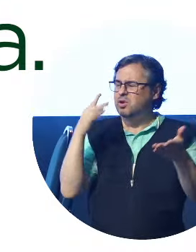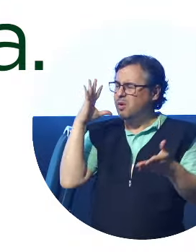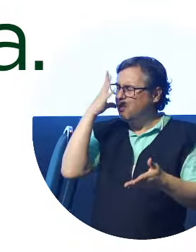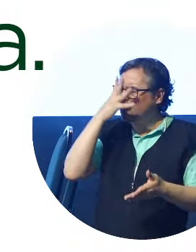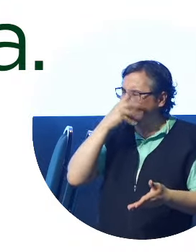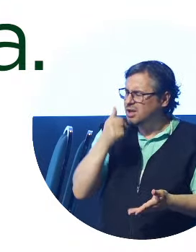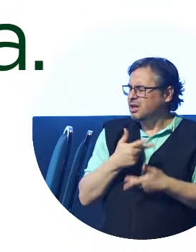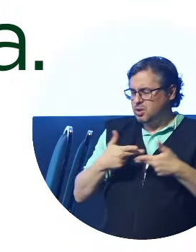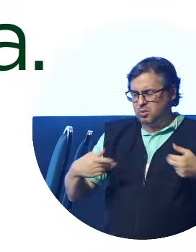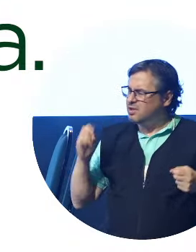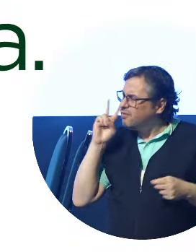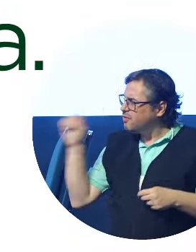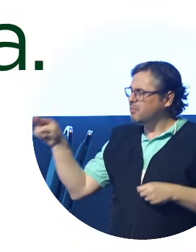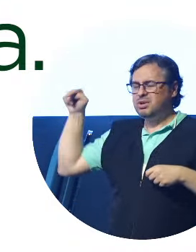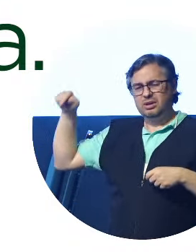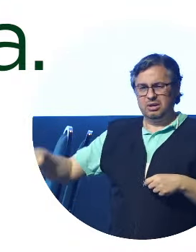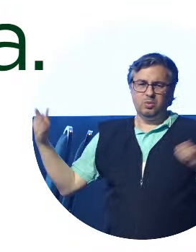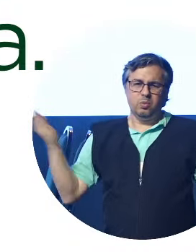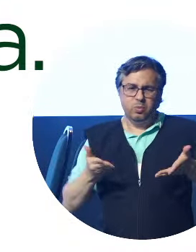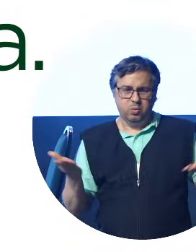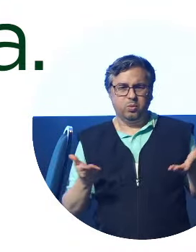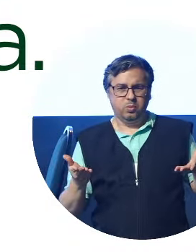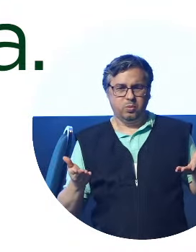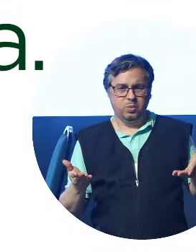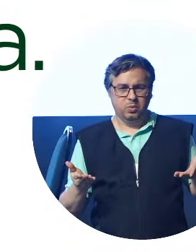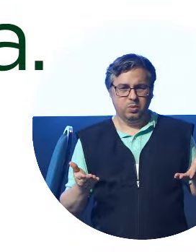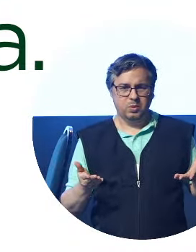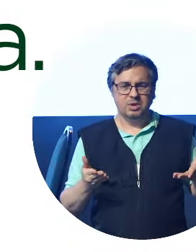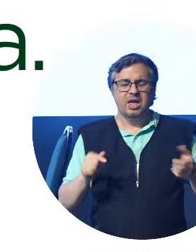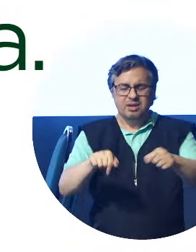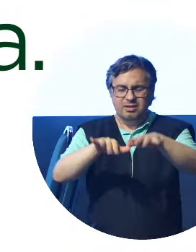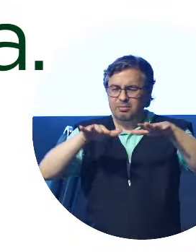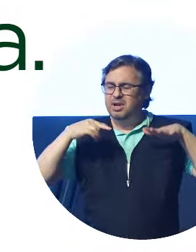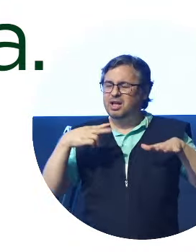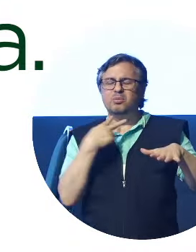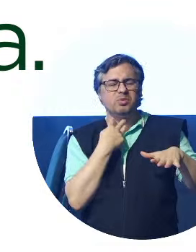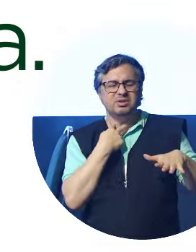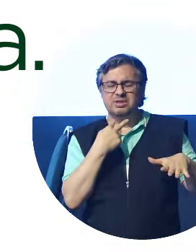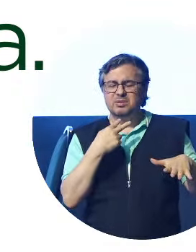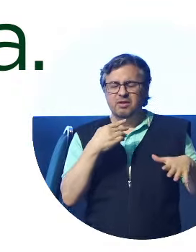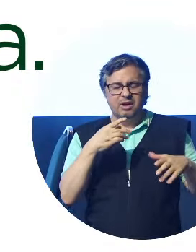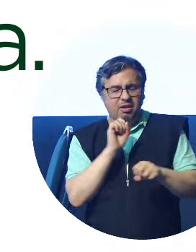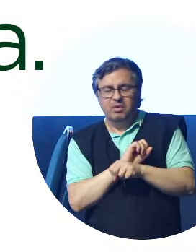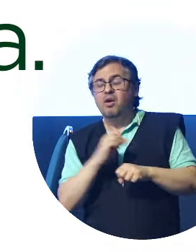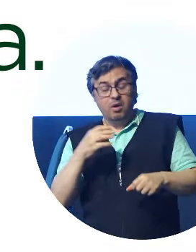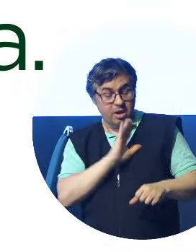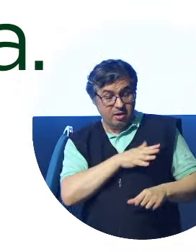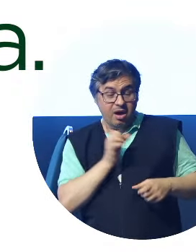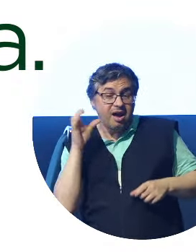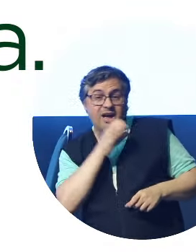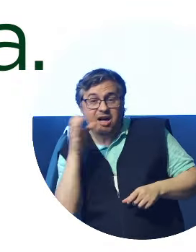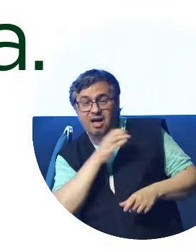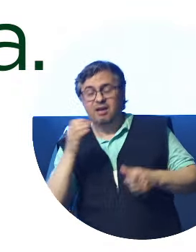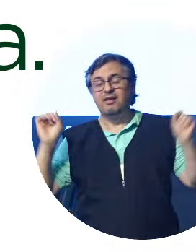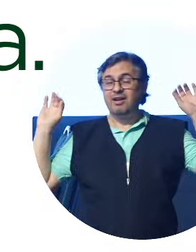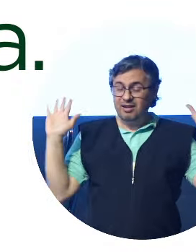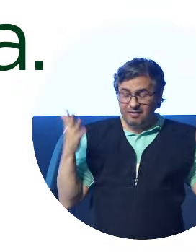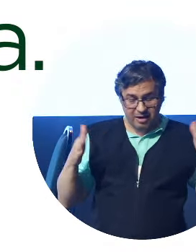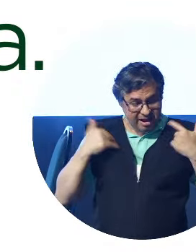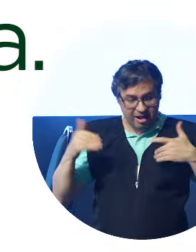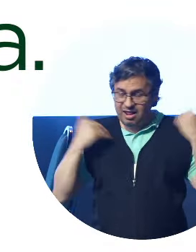nesta noite, meus irmãos. Nós não podemos sair dessa assembleia sem um coração ardendo, vibrando para proclamar o amor de